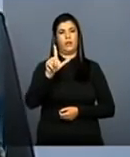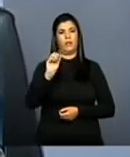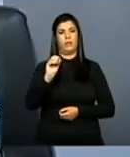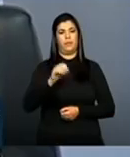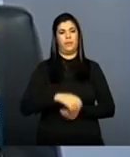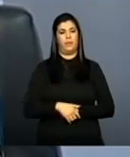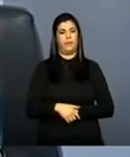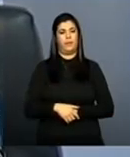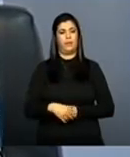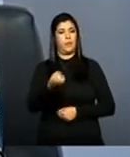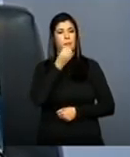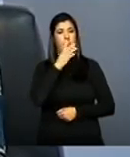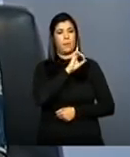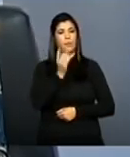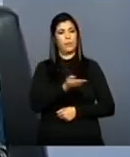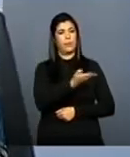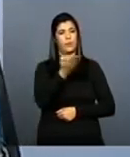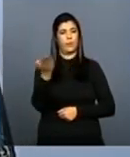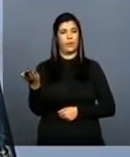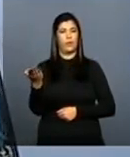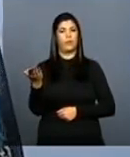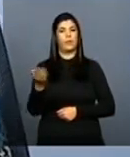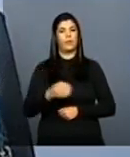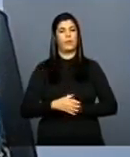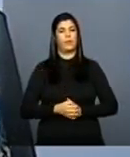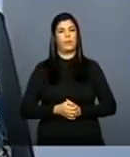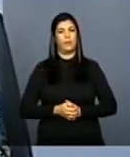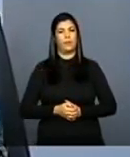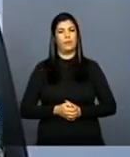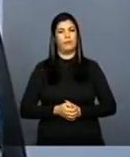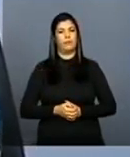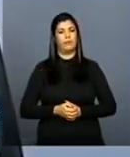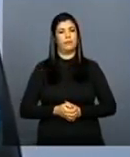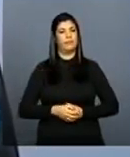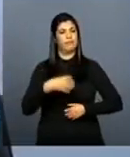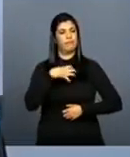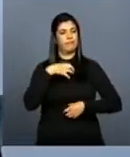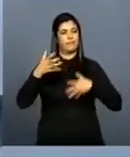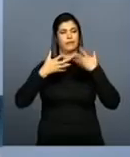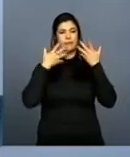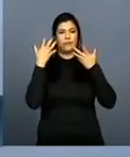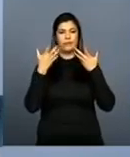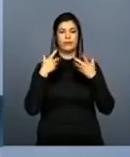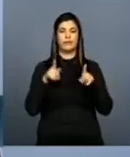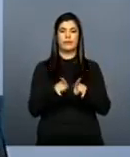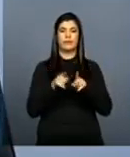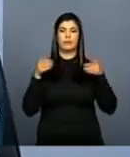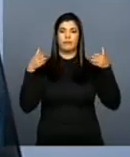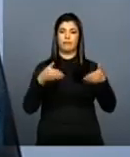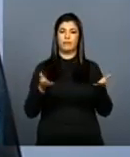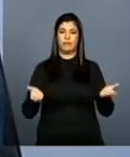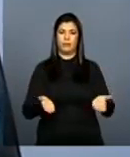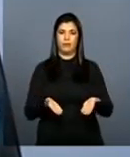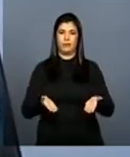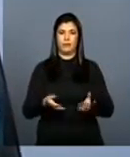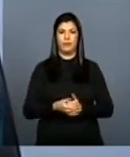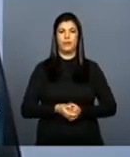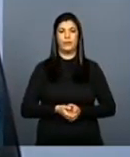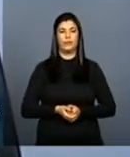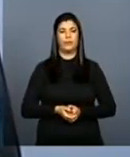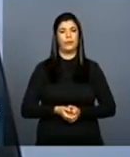Muito bom dia a todos, a todas. É uma alegria estar aqui. Nós